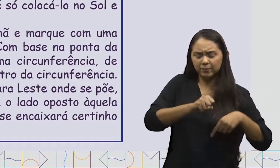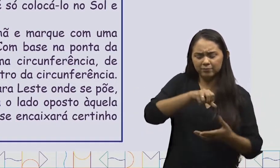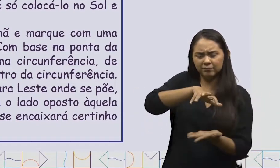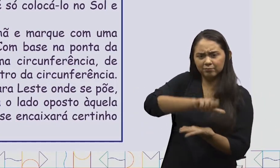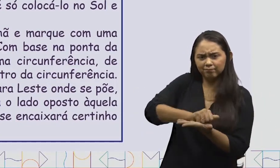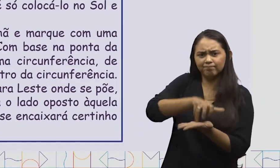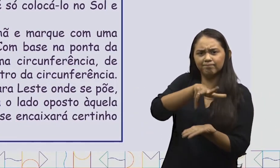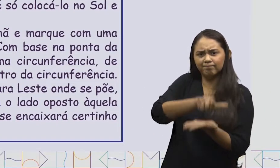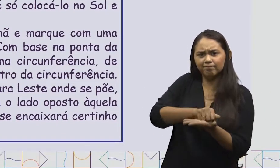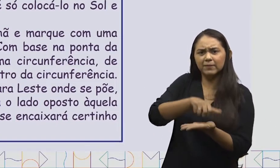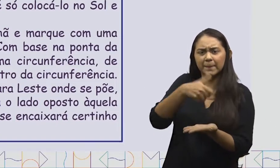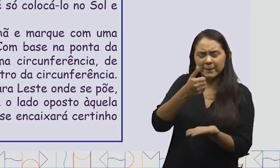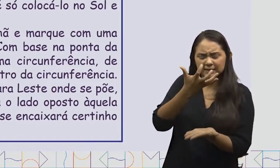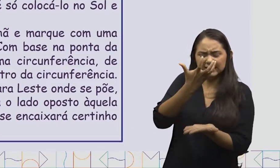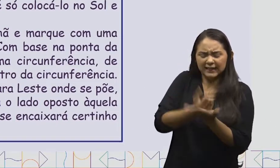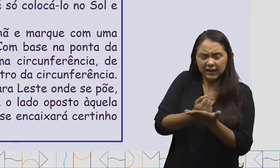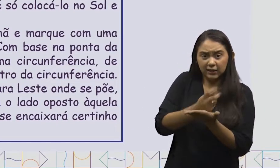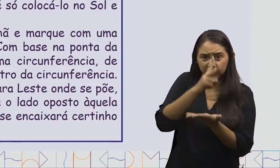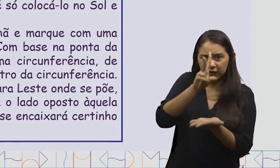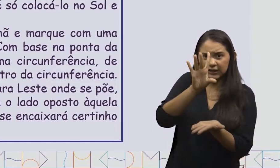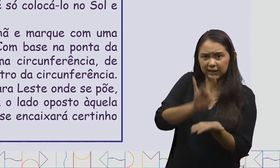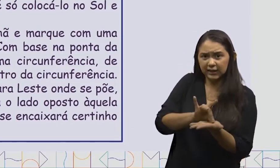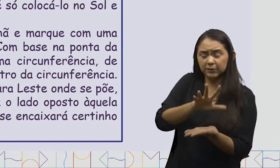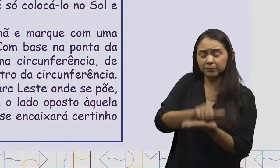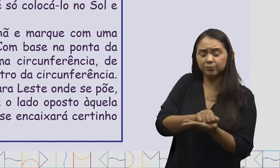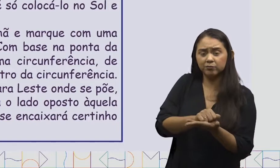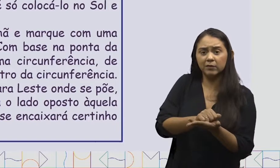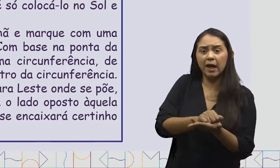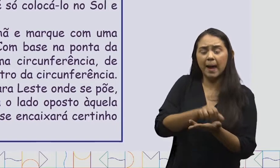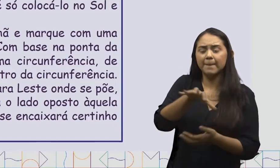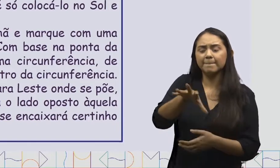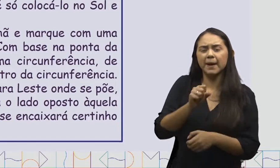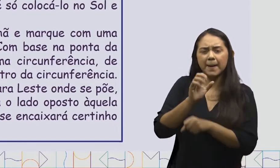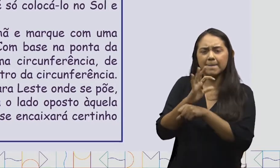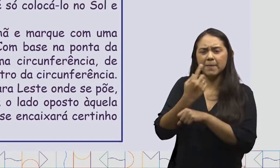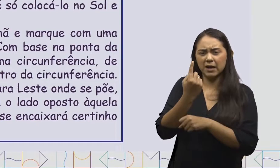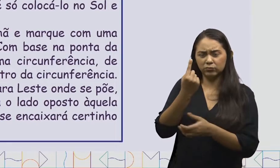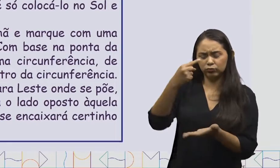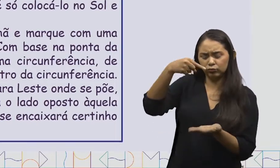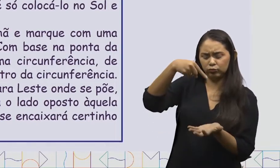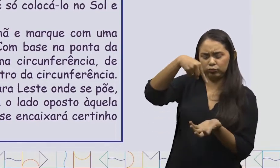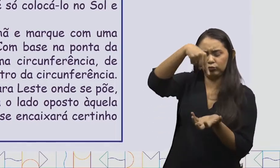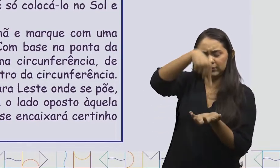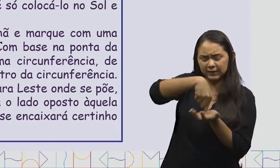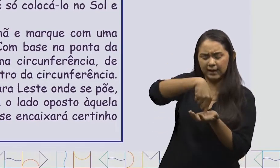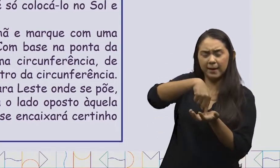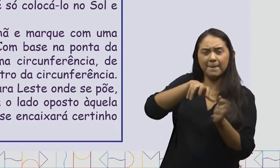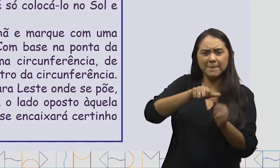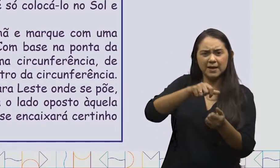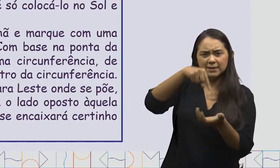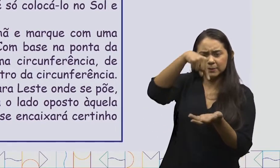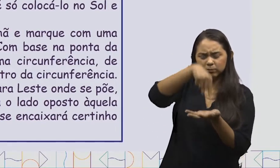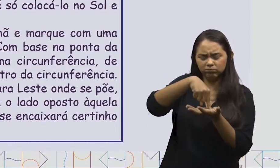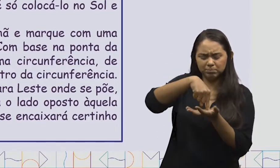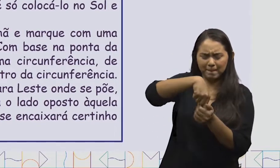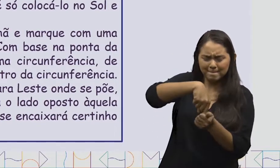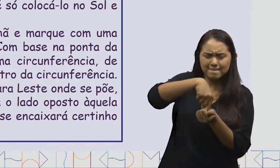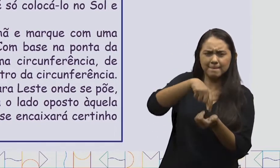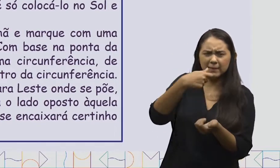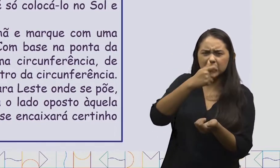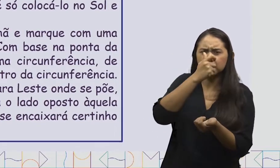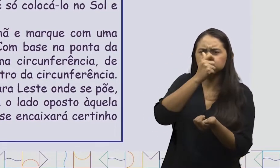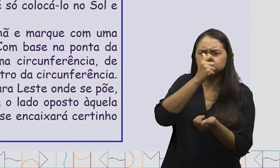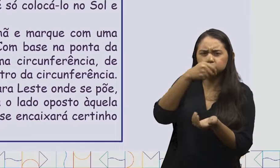ficar fixa. Em seguida, coloque o palito em pé, na massinha. Certifique-se de que ele esteja bem